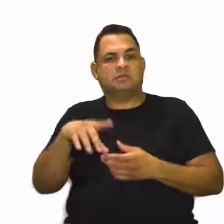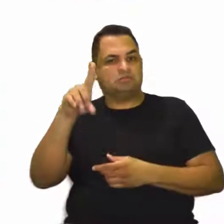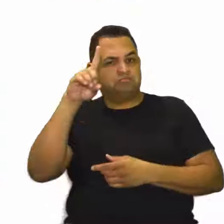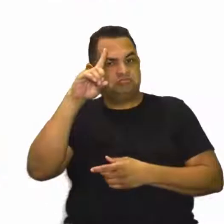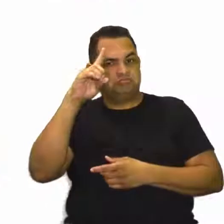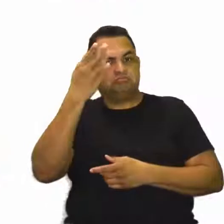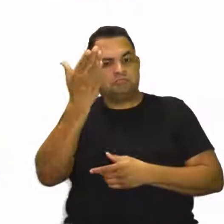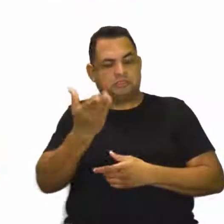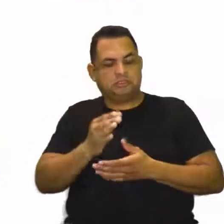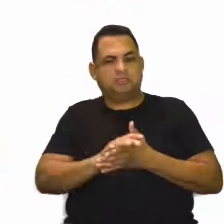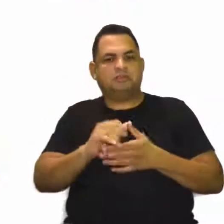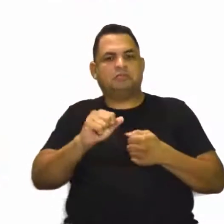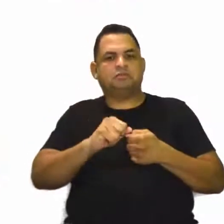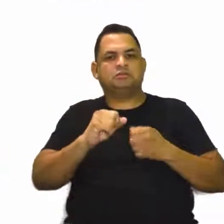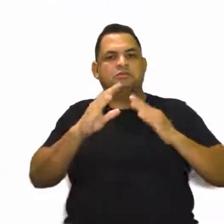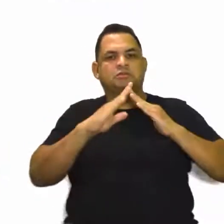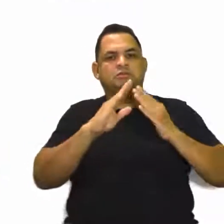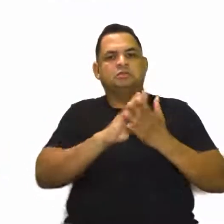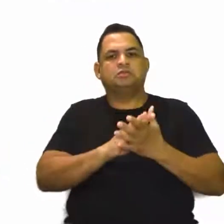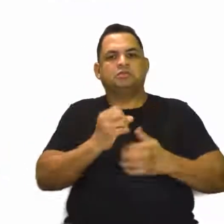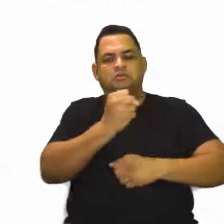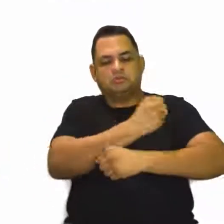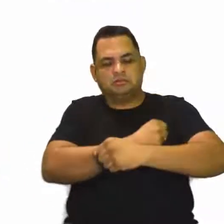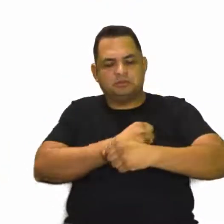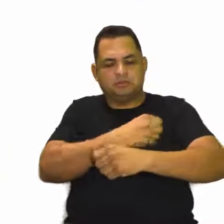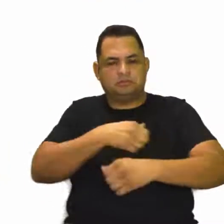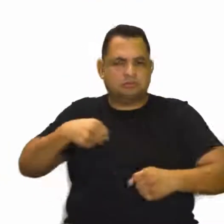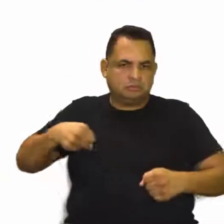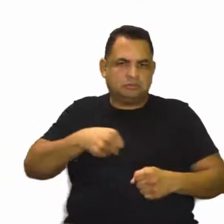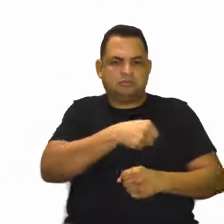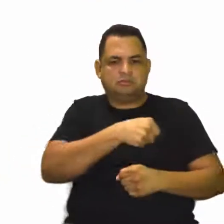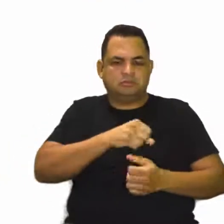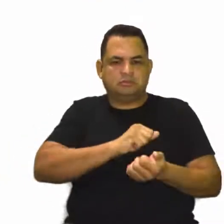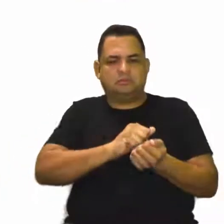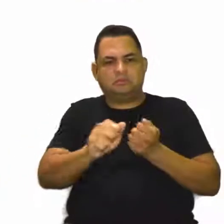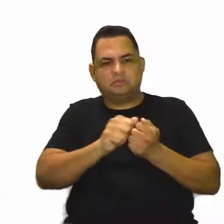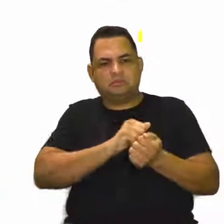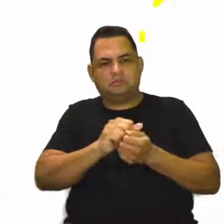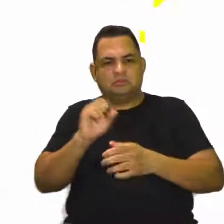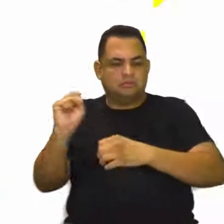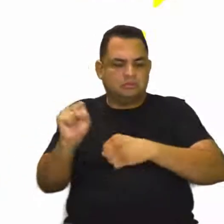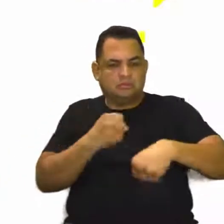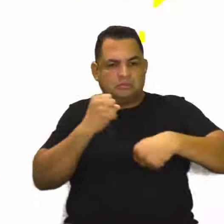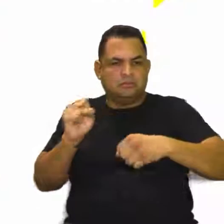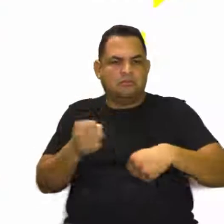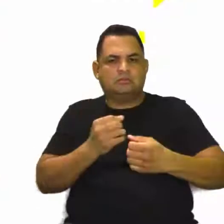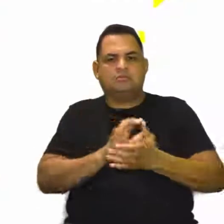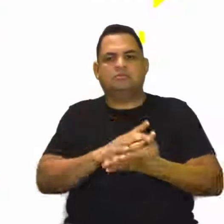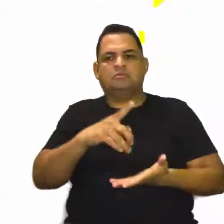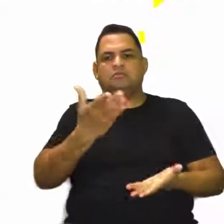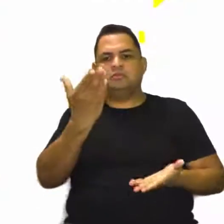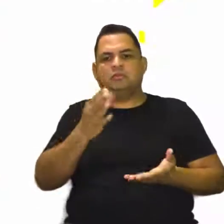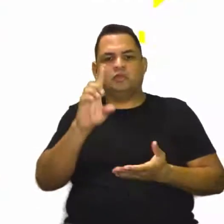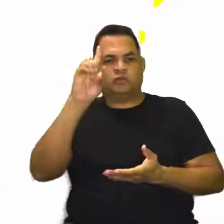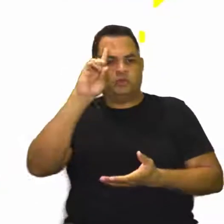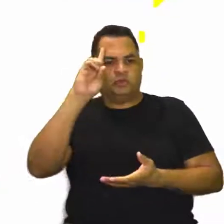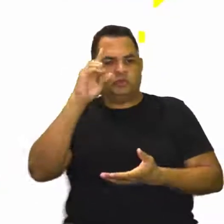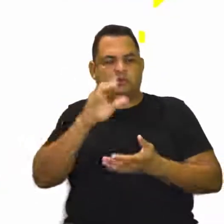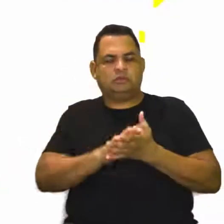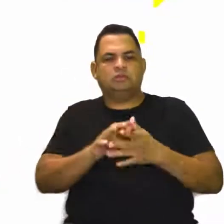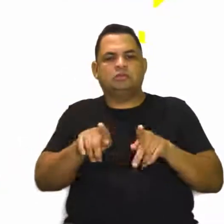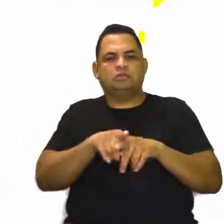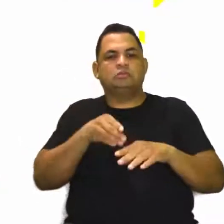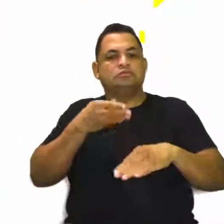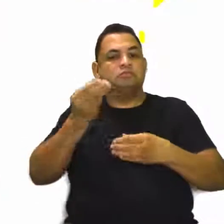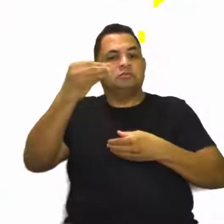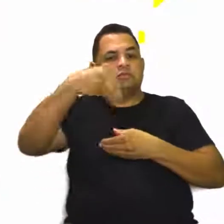a gente realiza em casa, cozinhar, passar, lavar, varrer. Então essas atividades do cotidiano da gente também